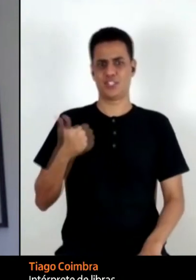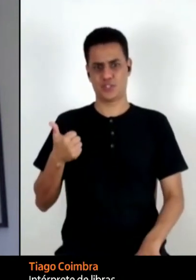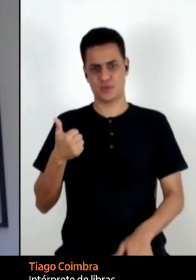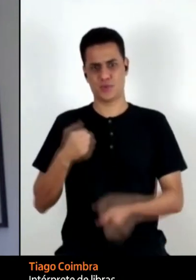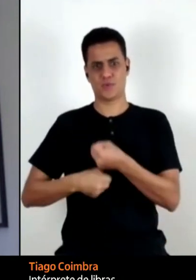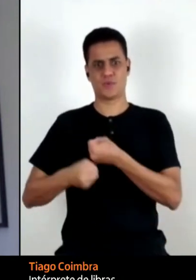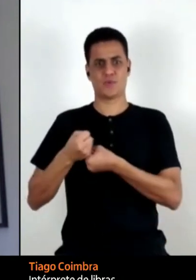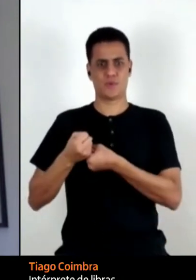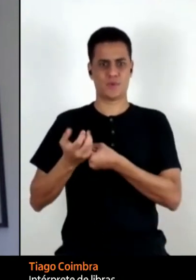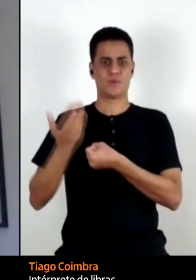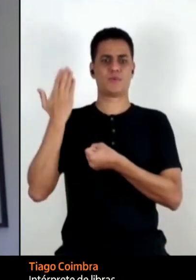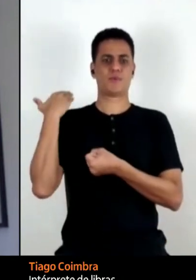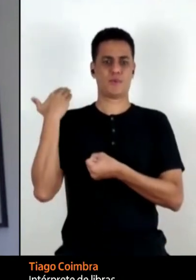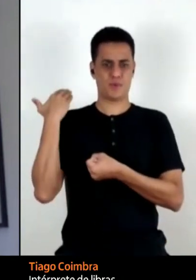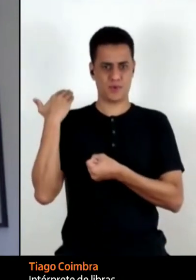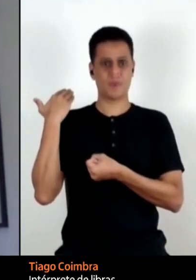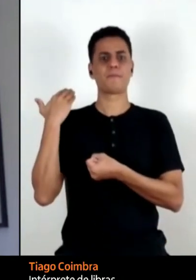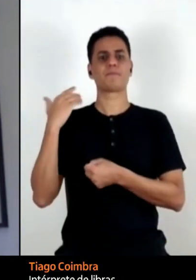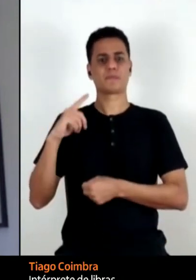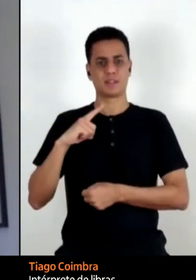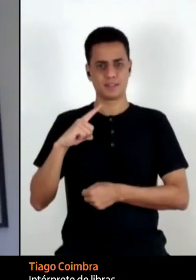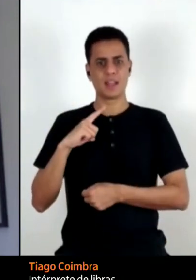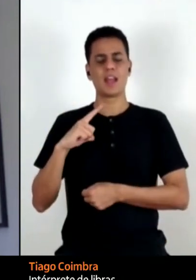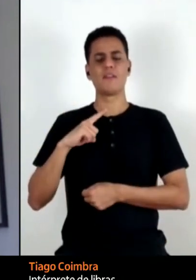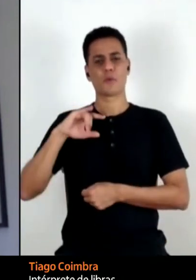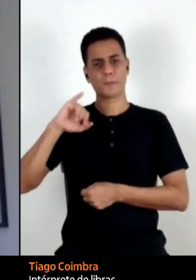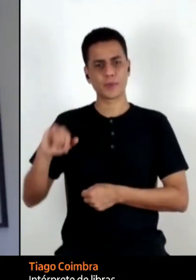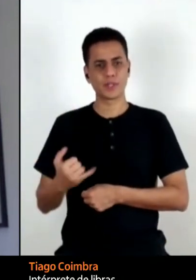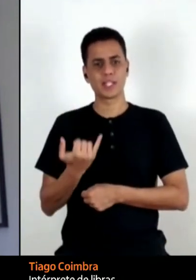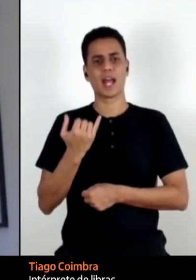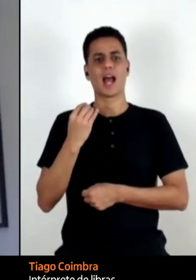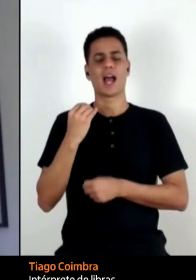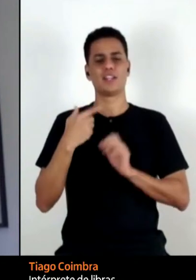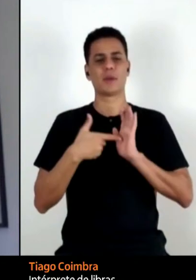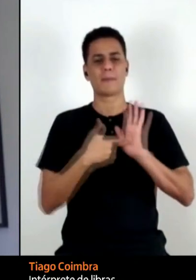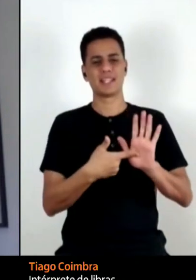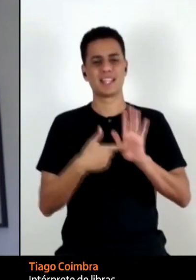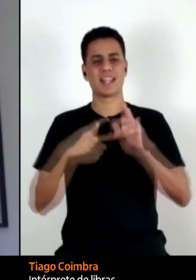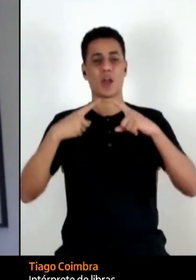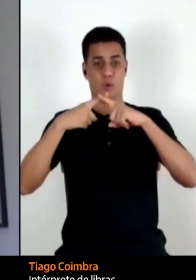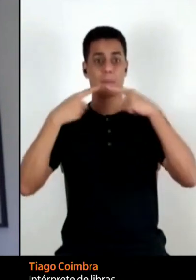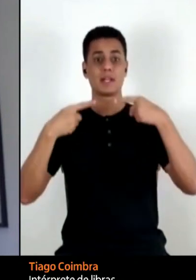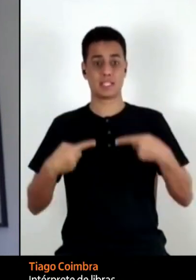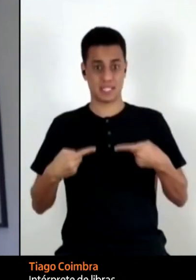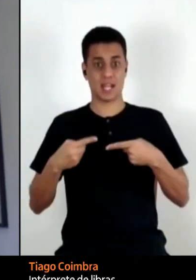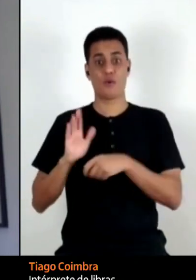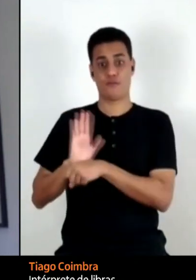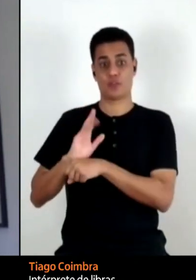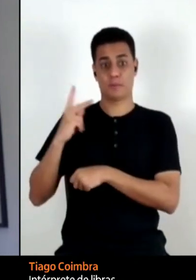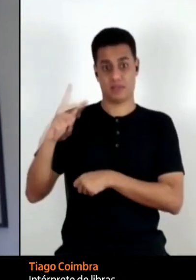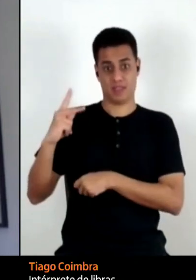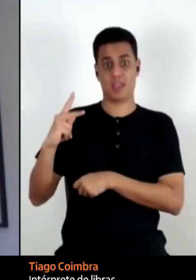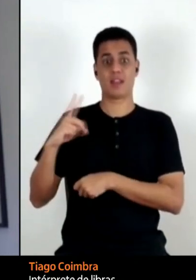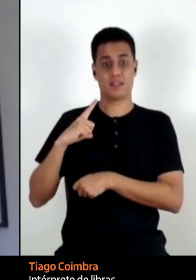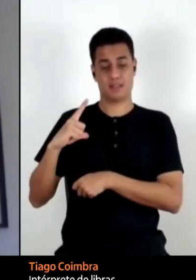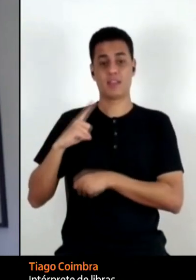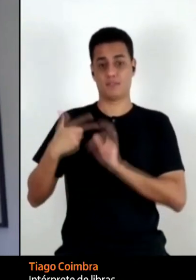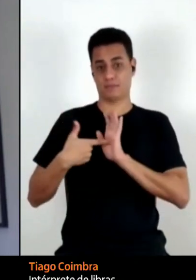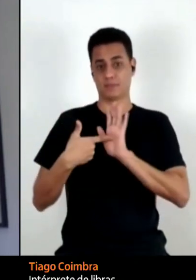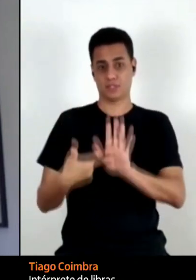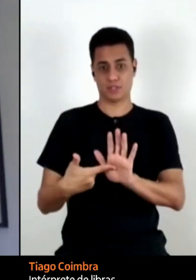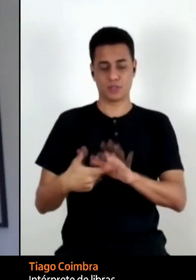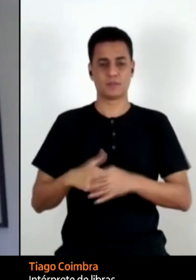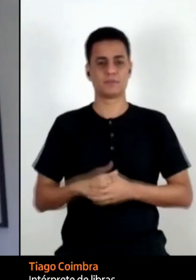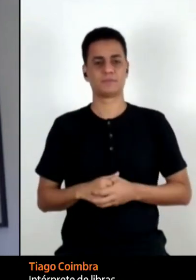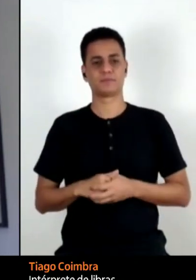quando nós tivemos o privilégio de apresentar em competição A Voz do Vazio, A Vez de Vassourinha. Ele, nesse período